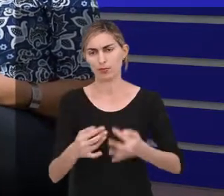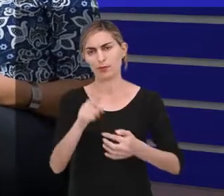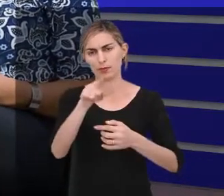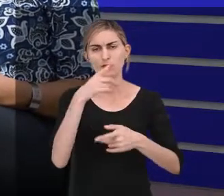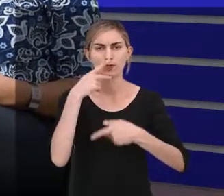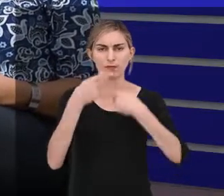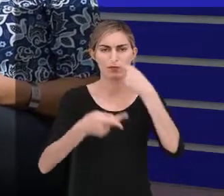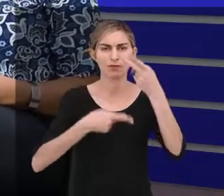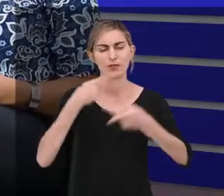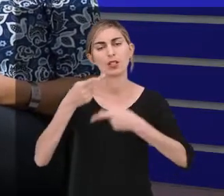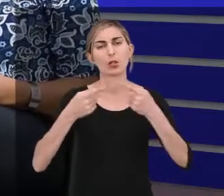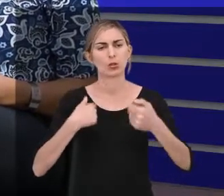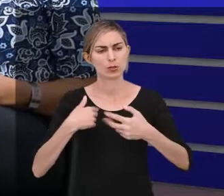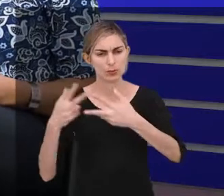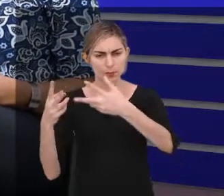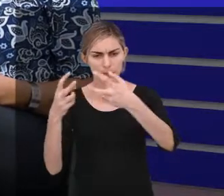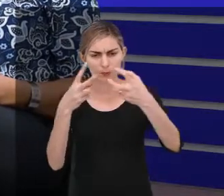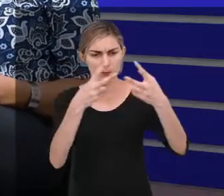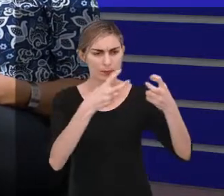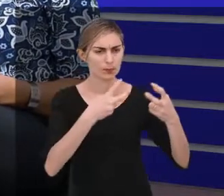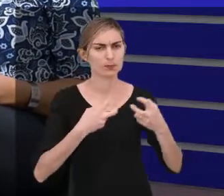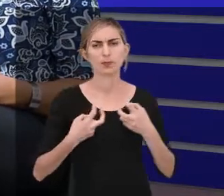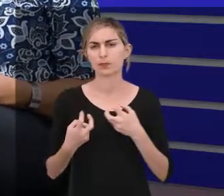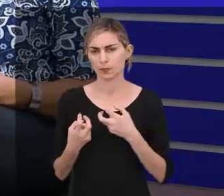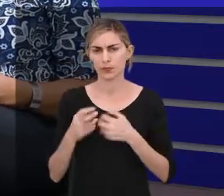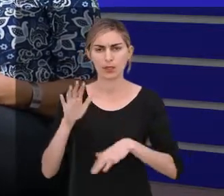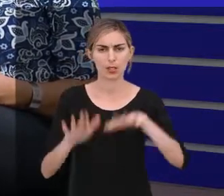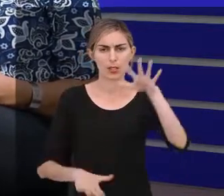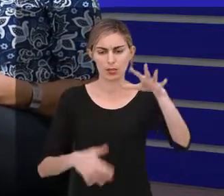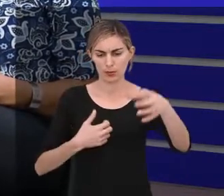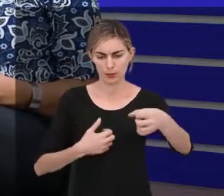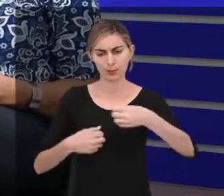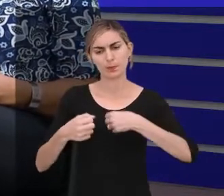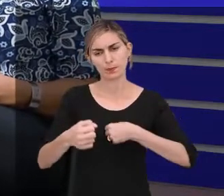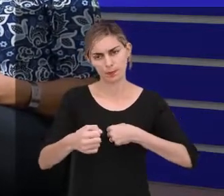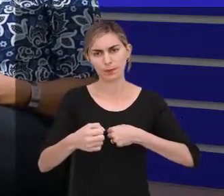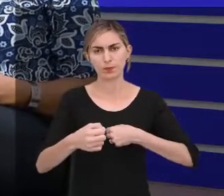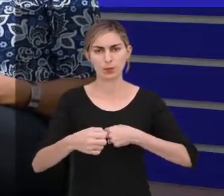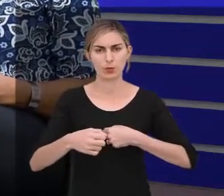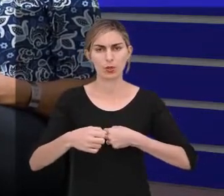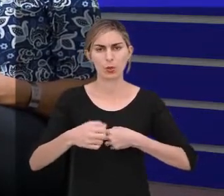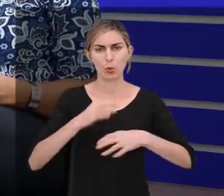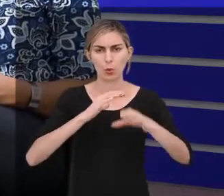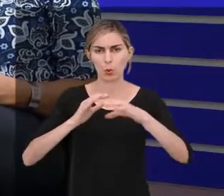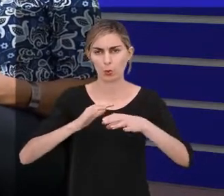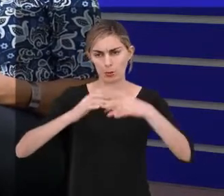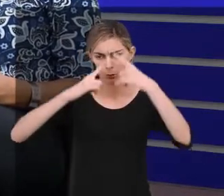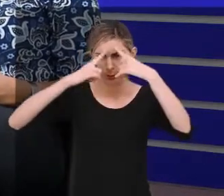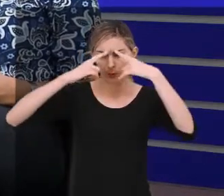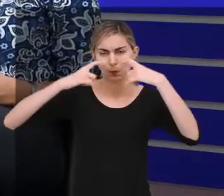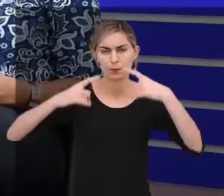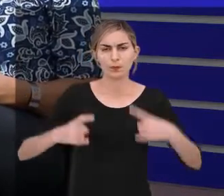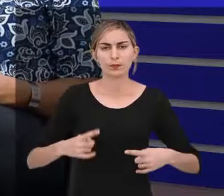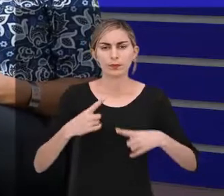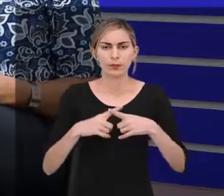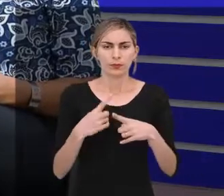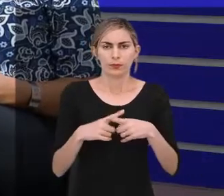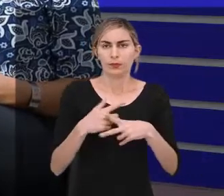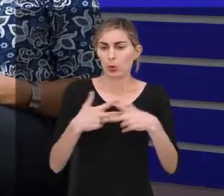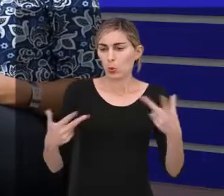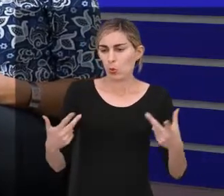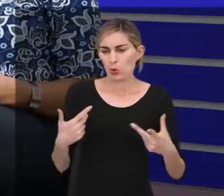de falar e a gente perceber que muitas vezes nós nos colocamos numa postura de comunicação agressiva porque algo